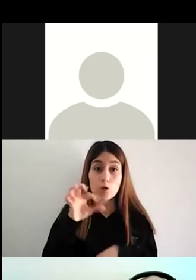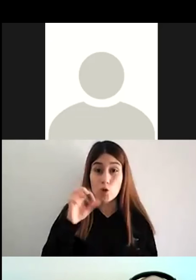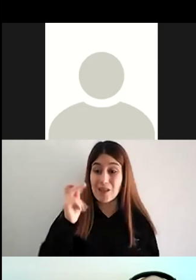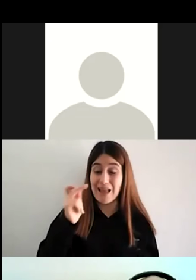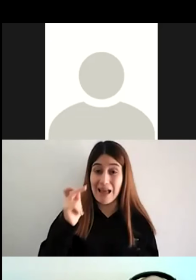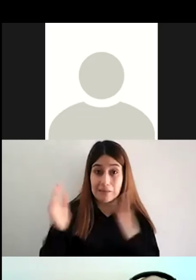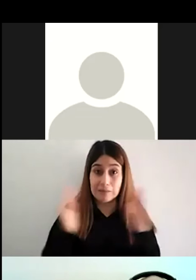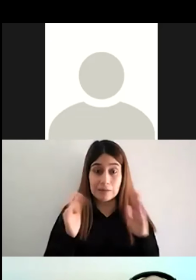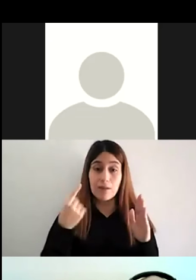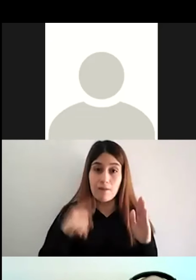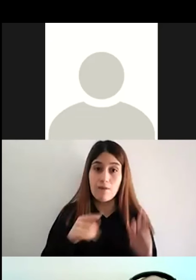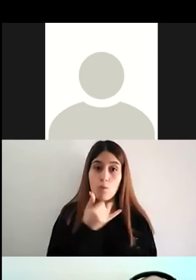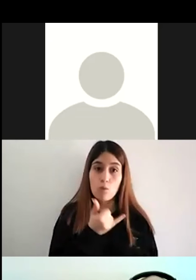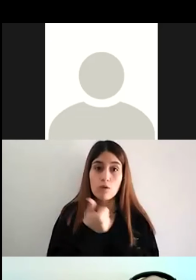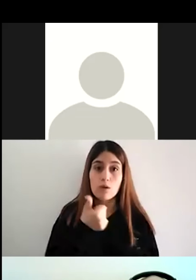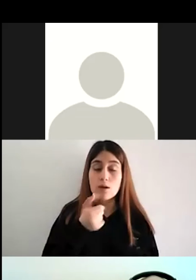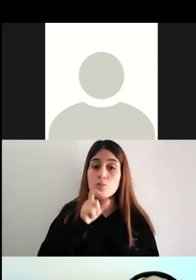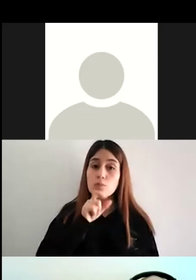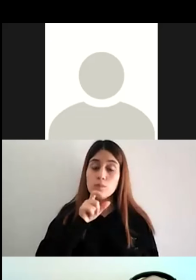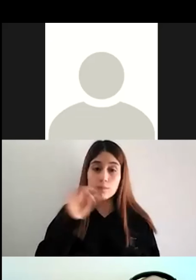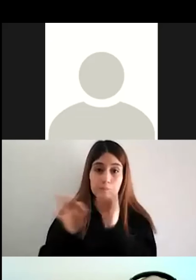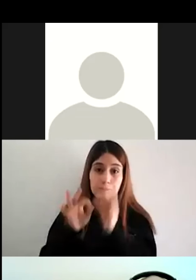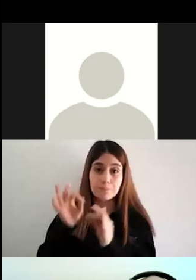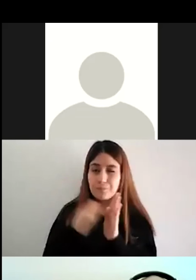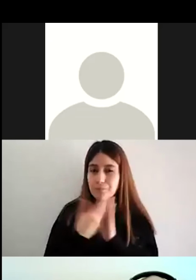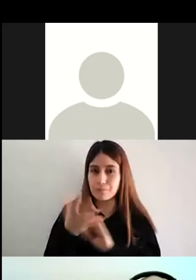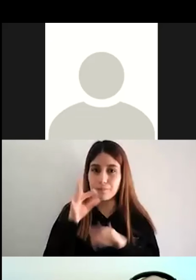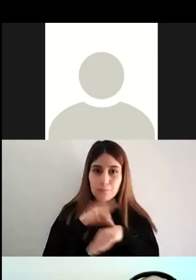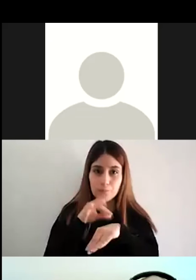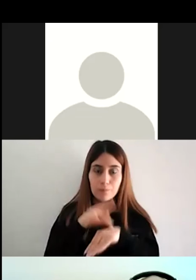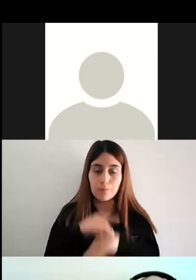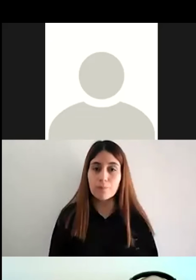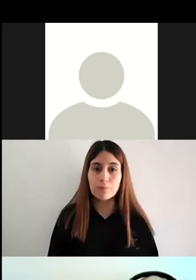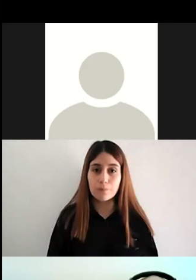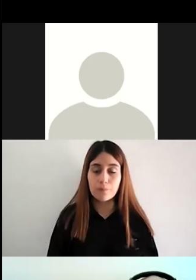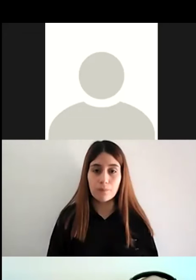anos 215 possibilidades de tratamento em várias doenças.